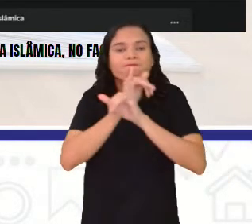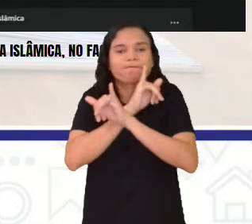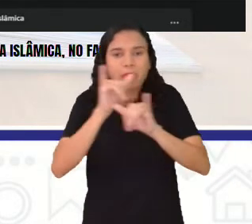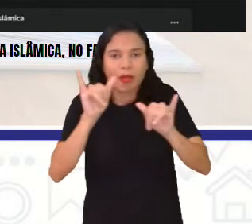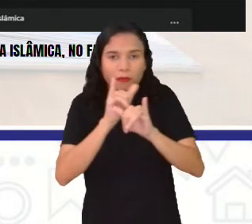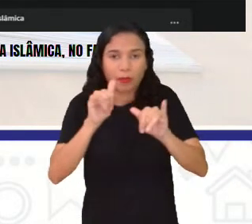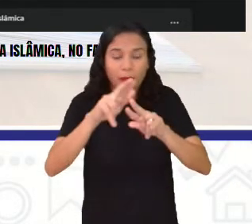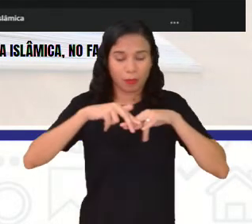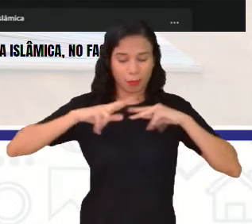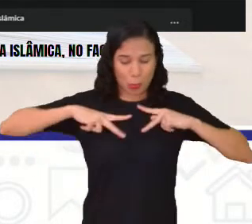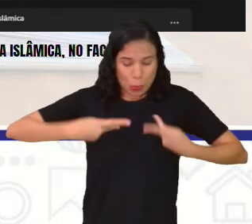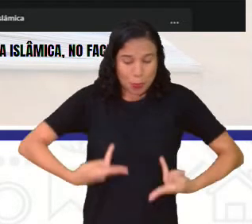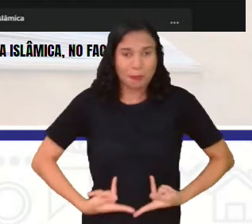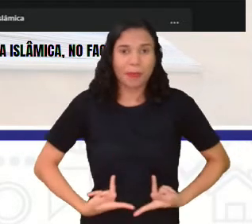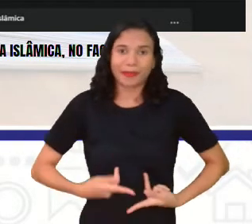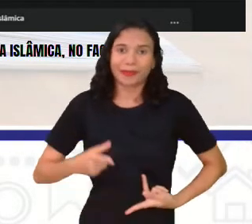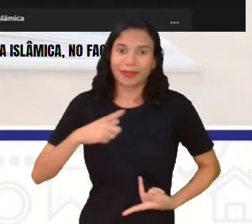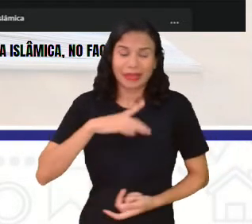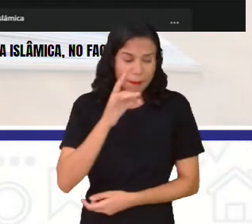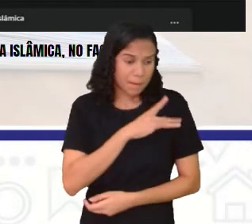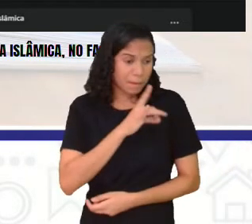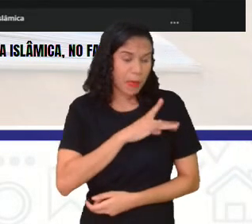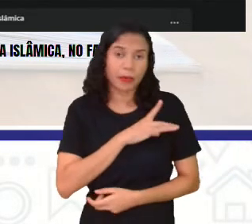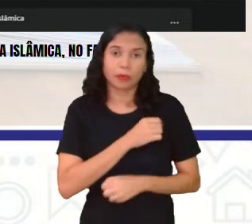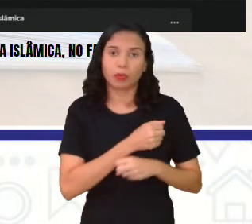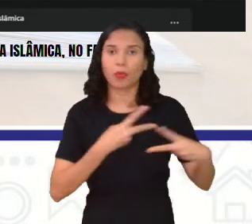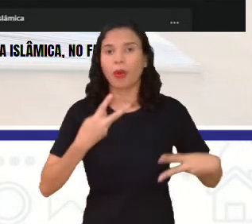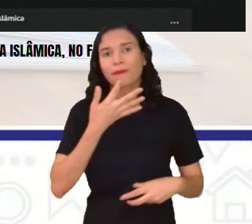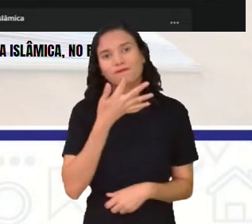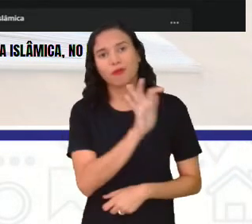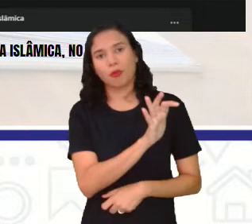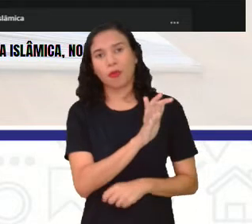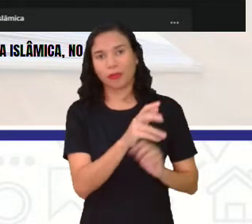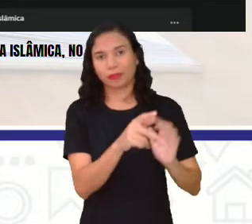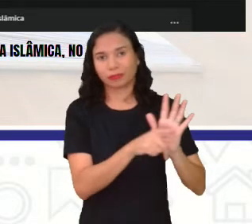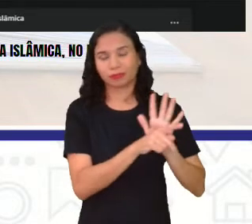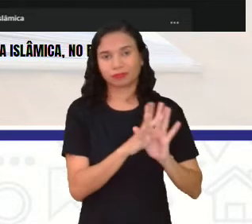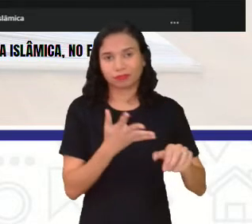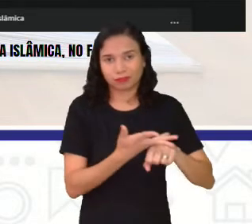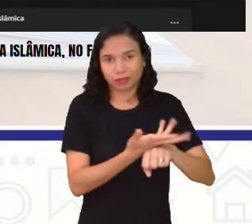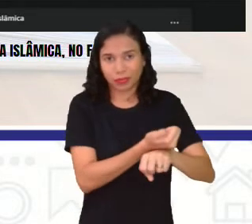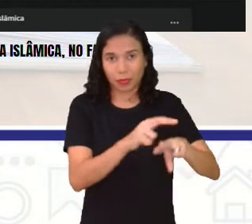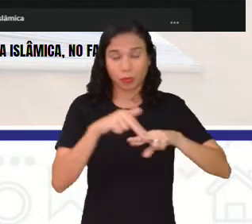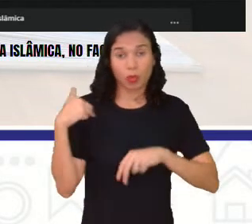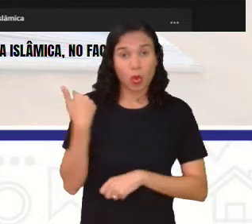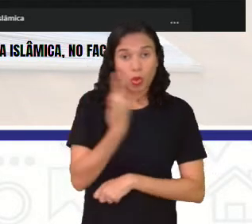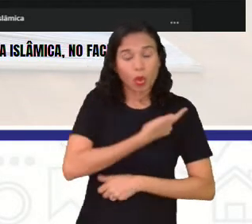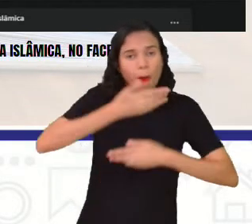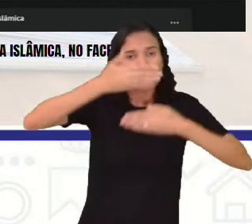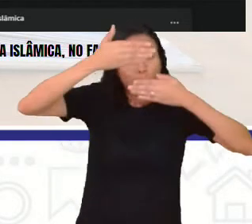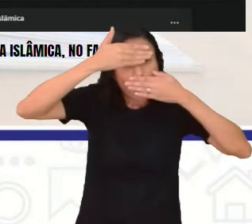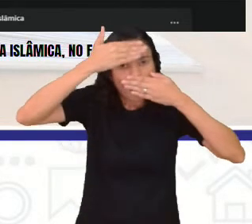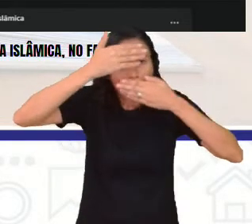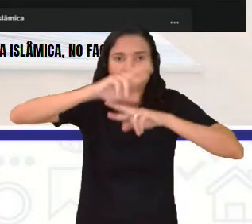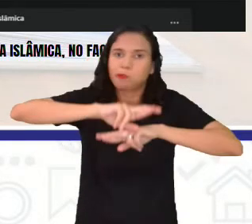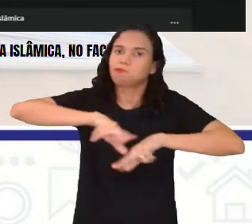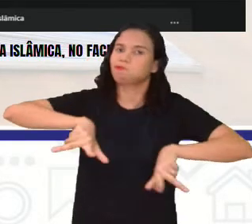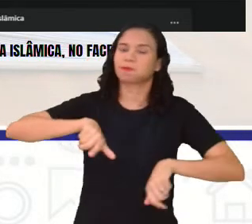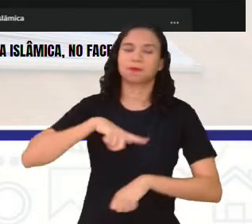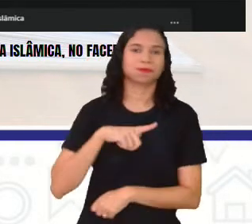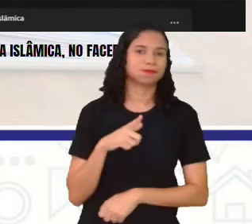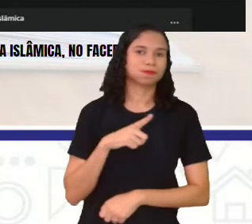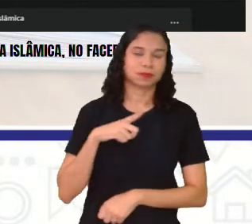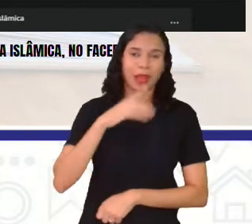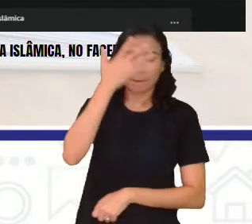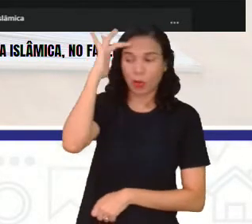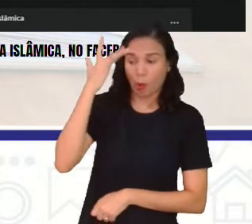ser humano, no fim das contas, teme tudo aquilo que ele não conhece com propriedade. E como nós, muçulmanos, não é diferente. As pessoas, por não